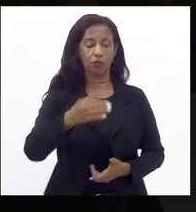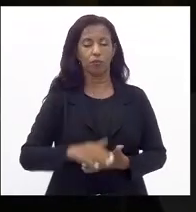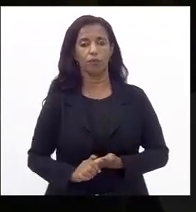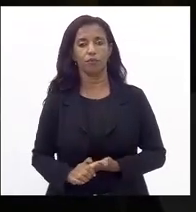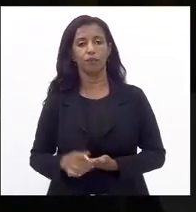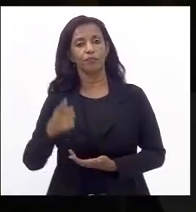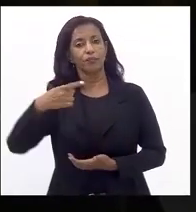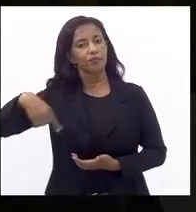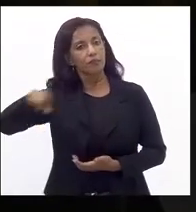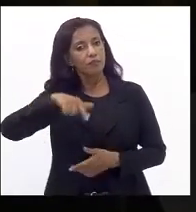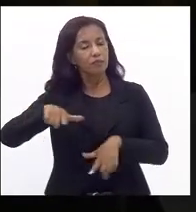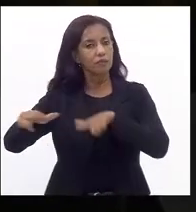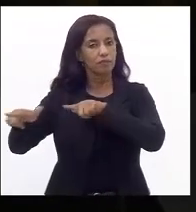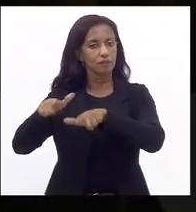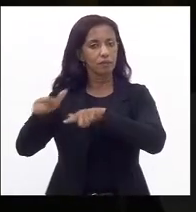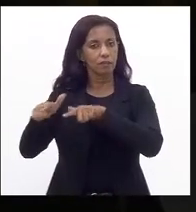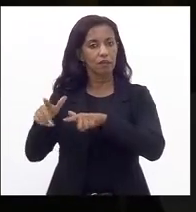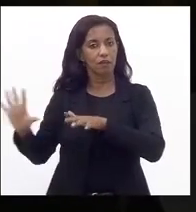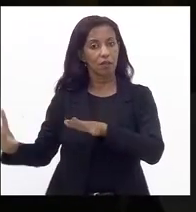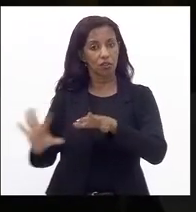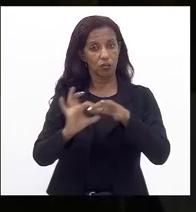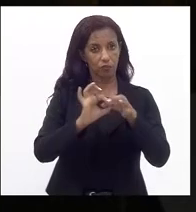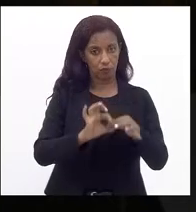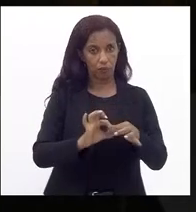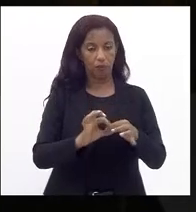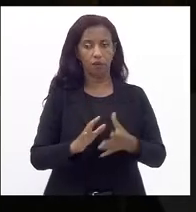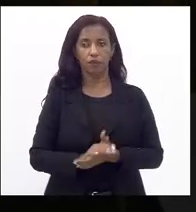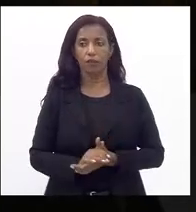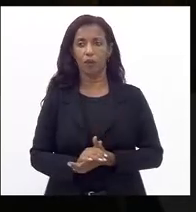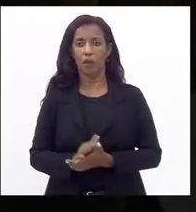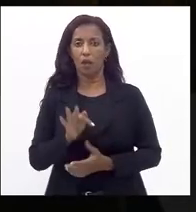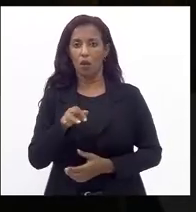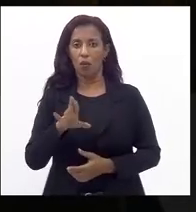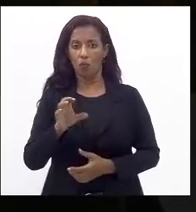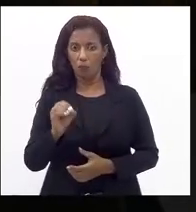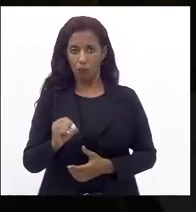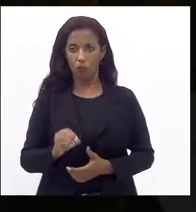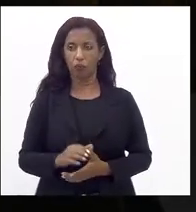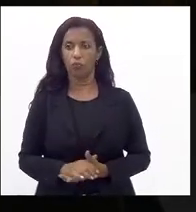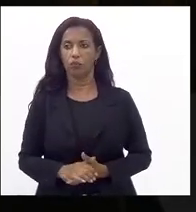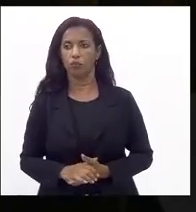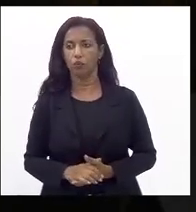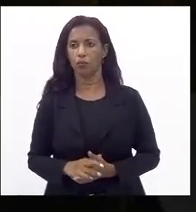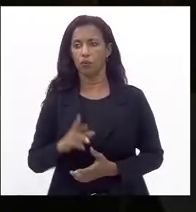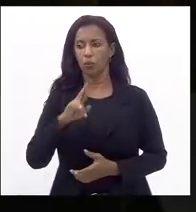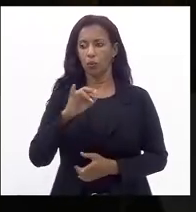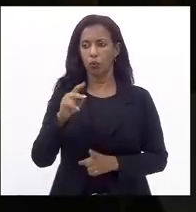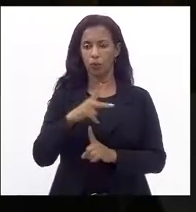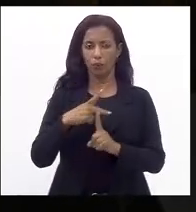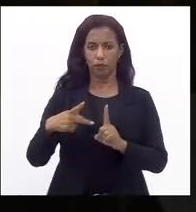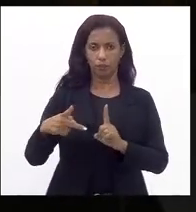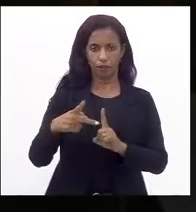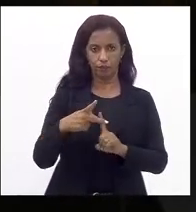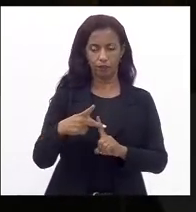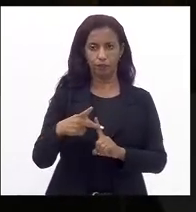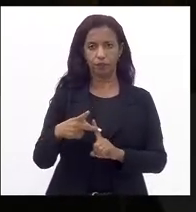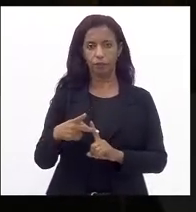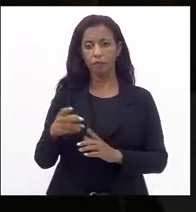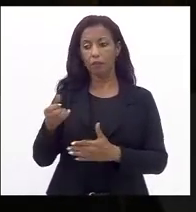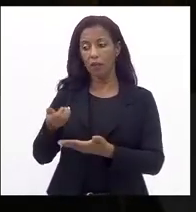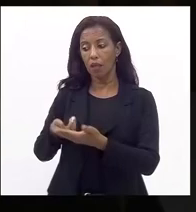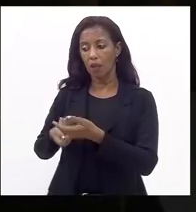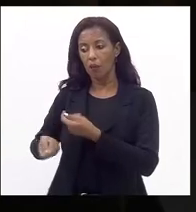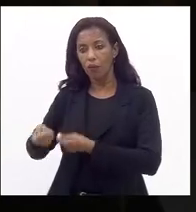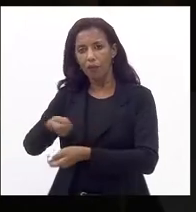esse servidores estão vinculados a um fundo do Rio previdência que é o fundo